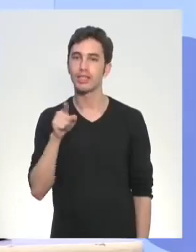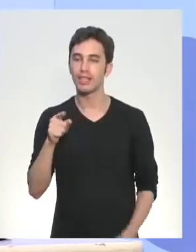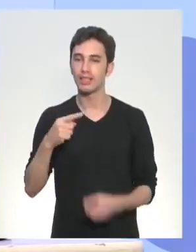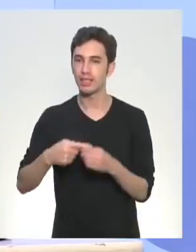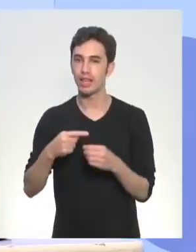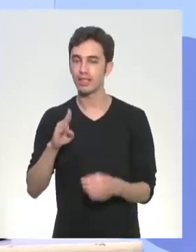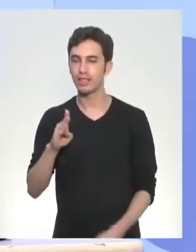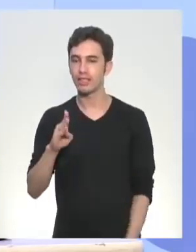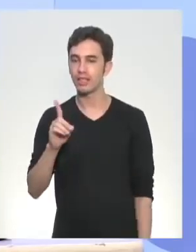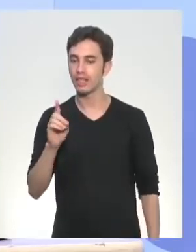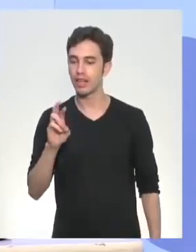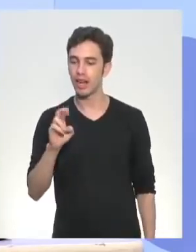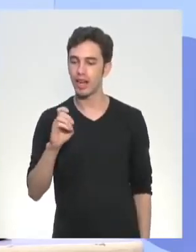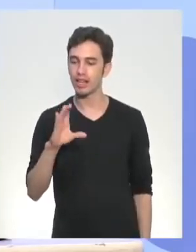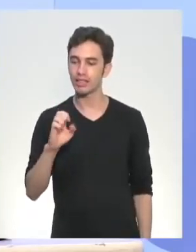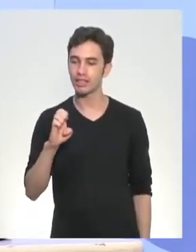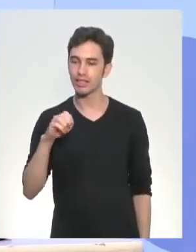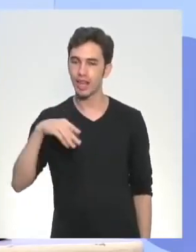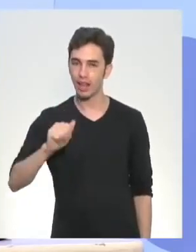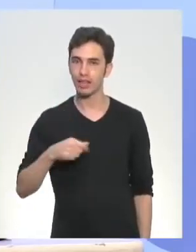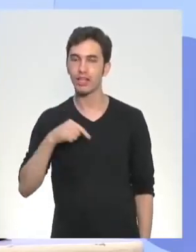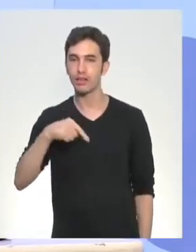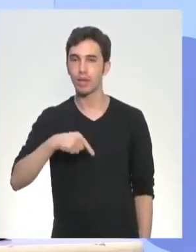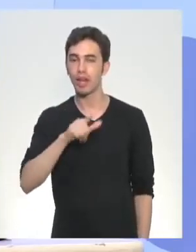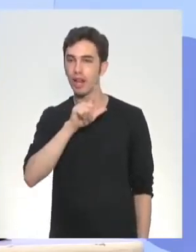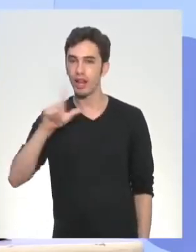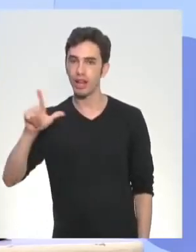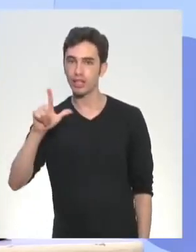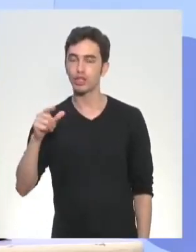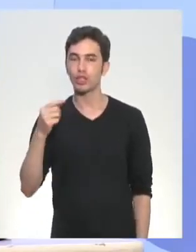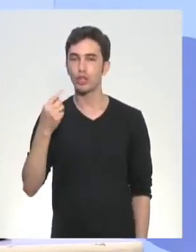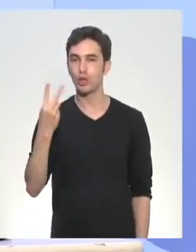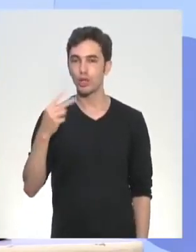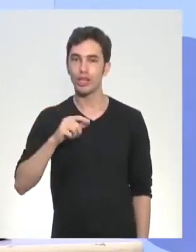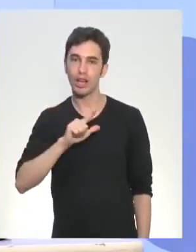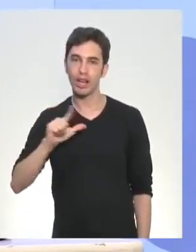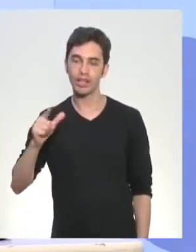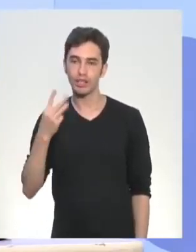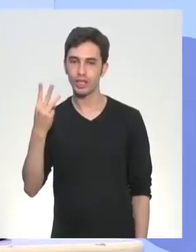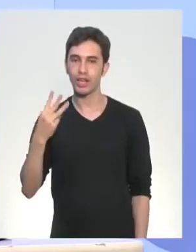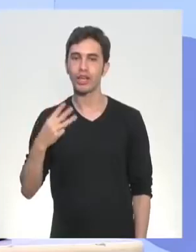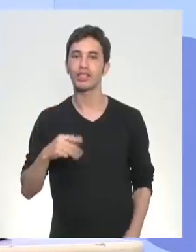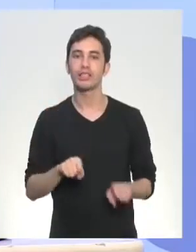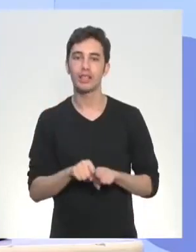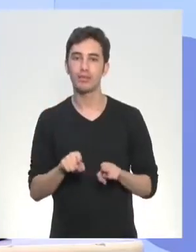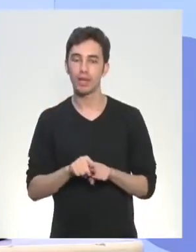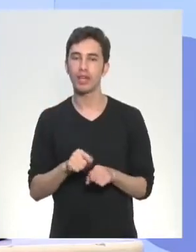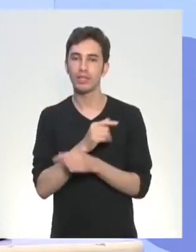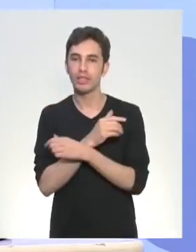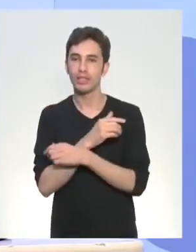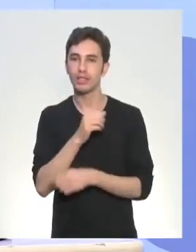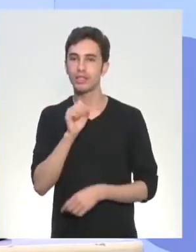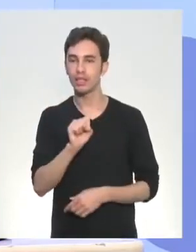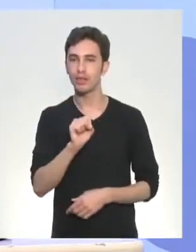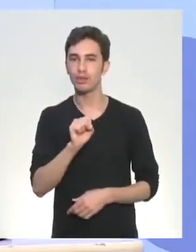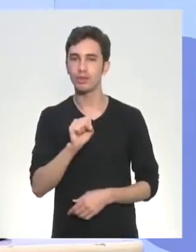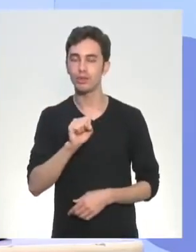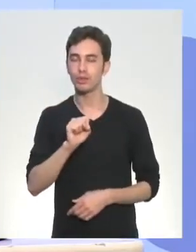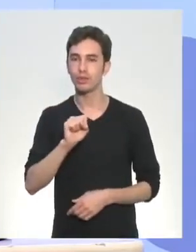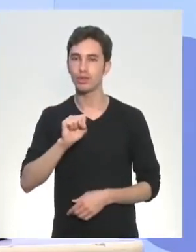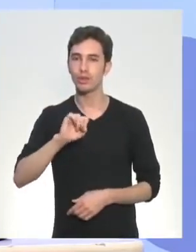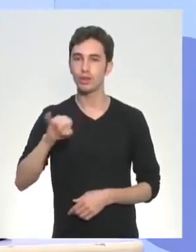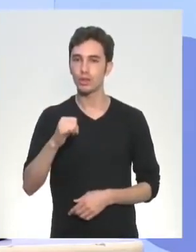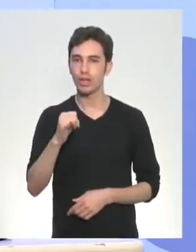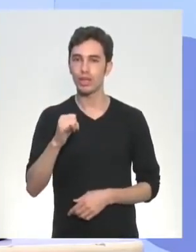Dracena. Aqui em São Paulo, Leste 4, Leste 3, Centro, Leste 1, São José dos Campos, São Bernardo do